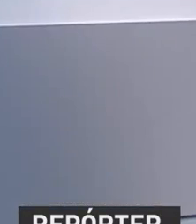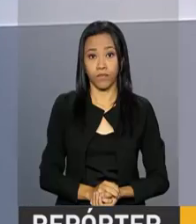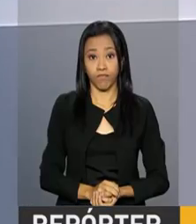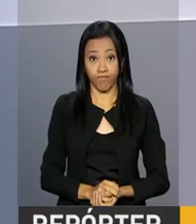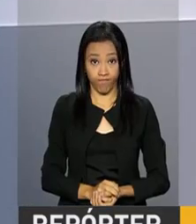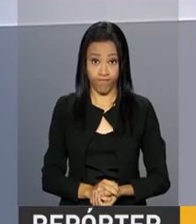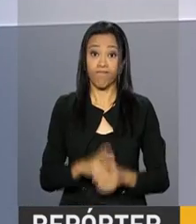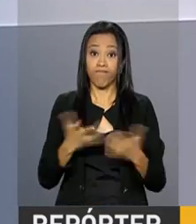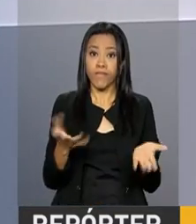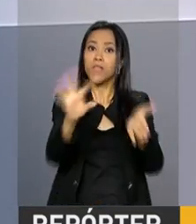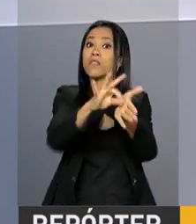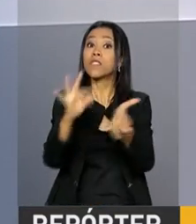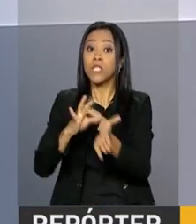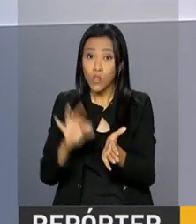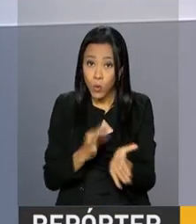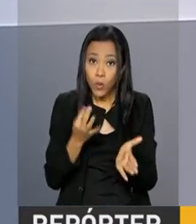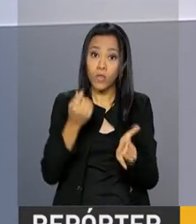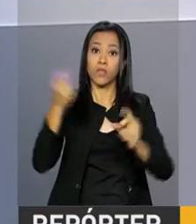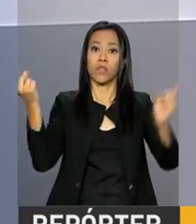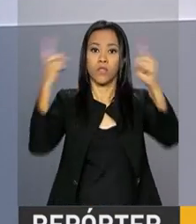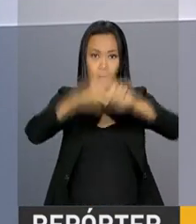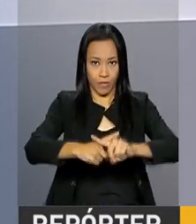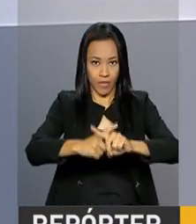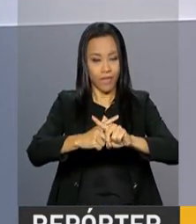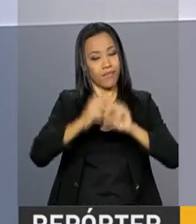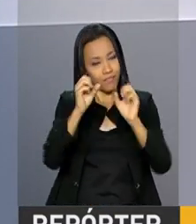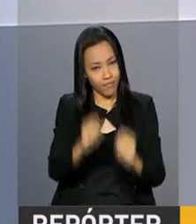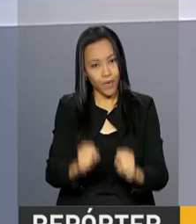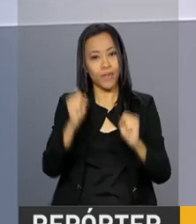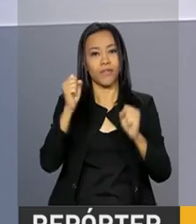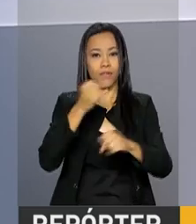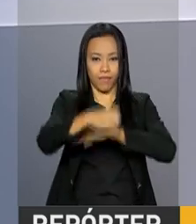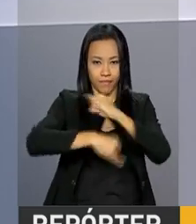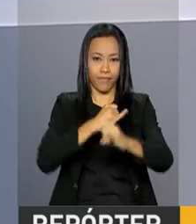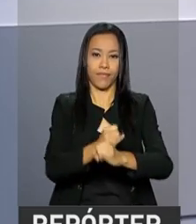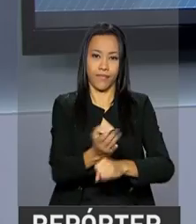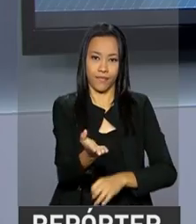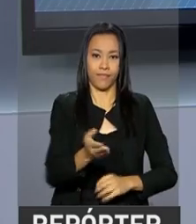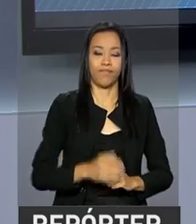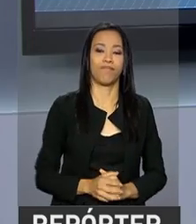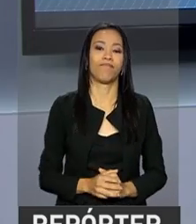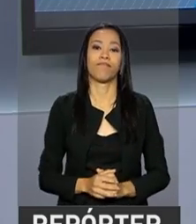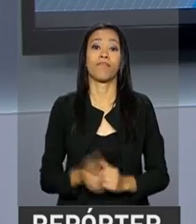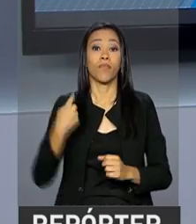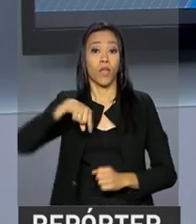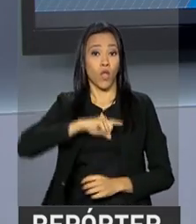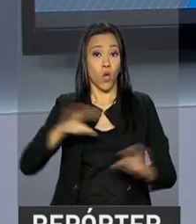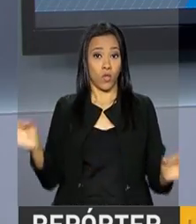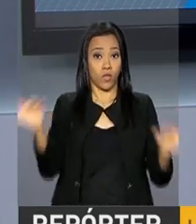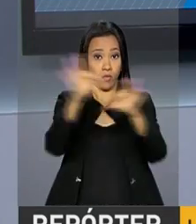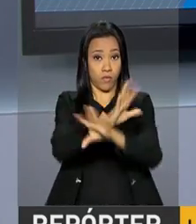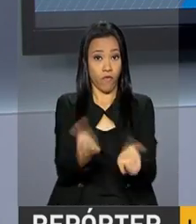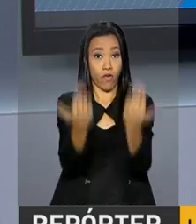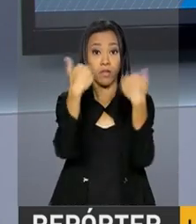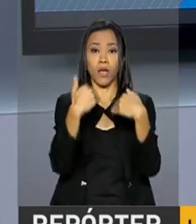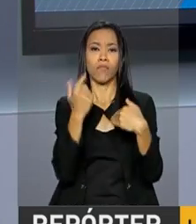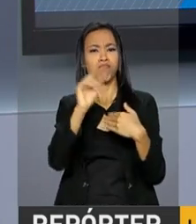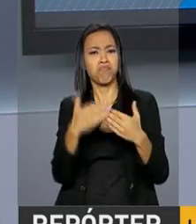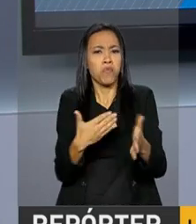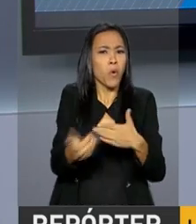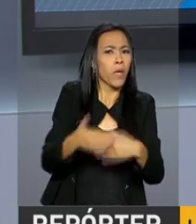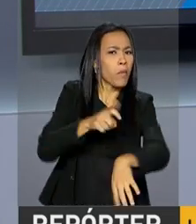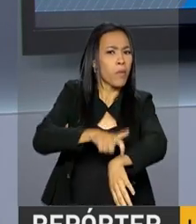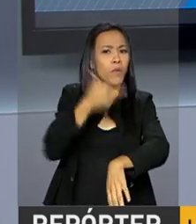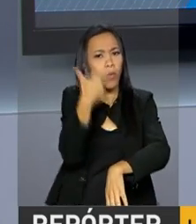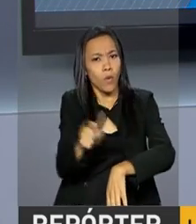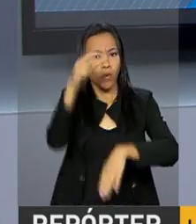As inscrições para a Olimpíada Brasileira de Robótica podem ser feitas pela internet. Nós ficamos por aqui, podemos voltar a qualquer momento